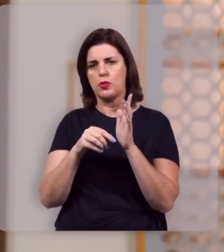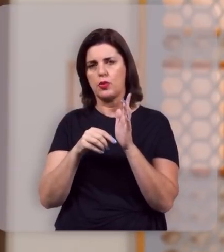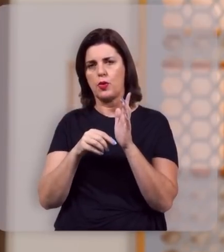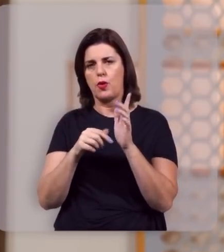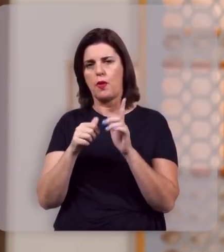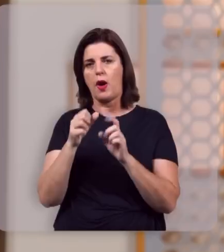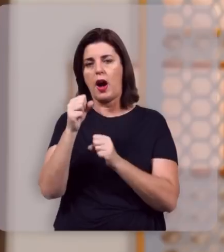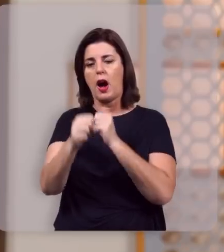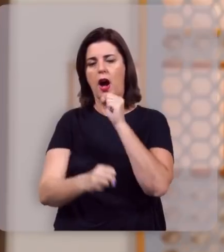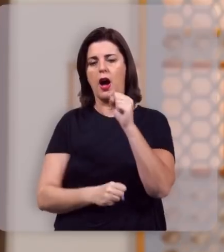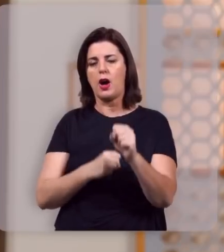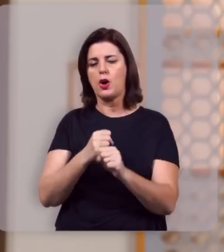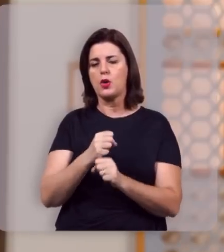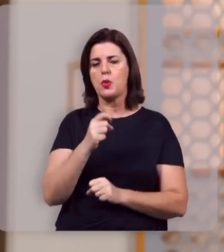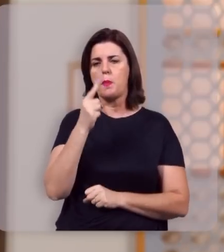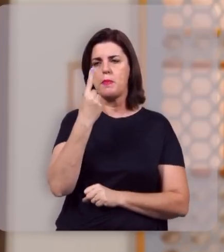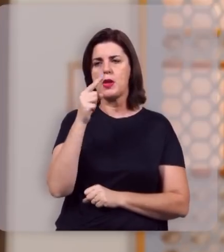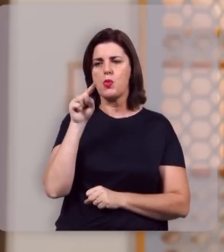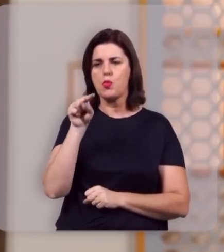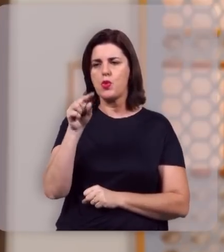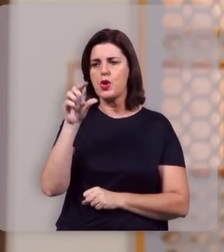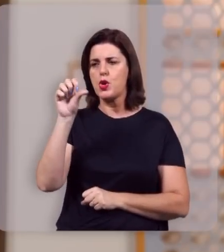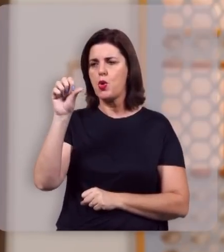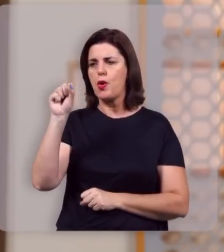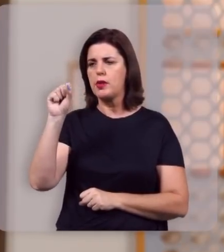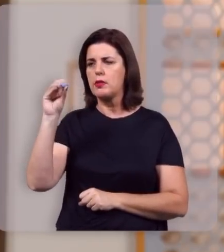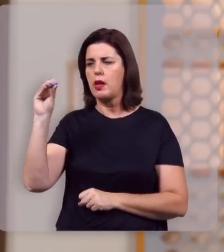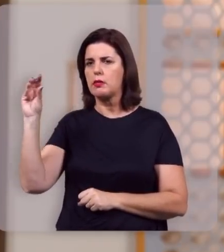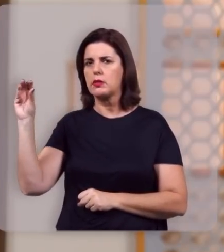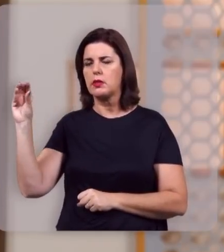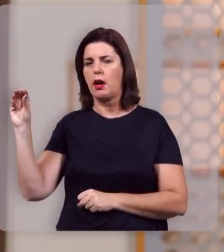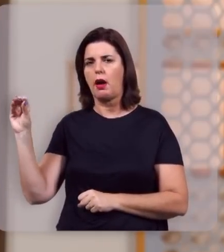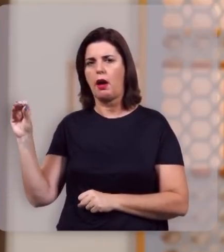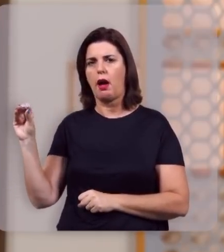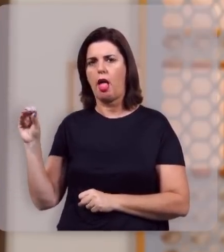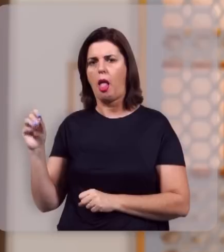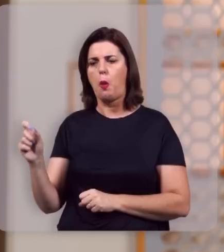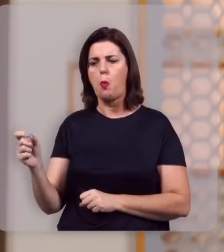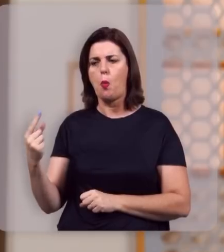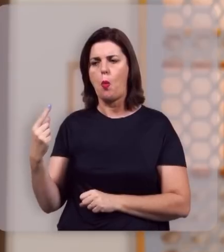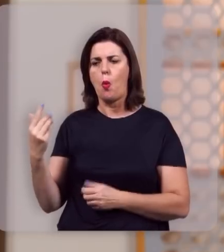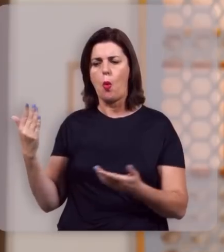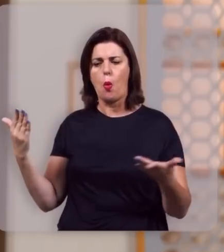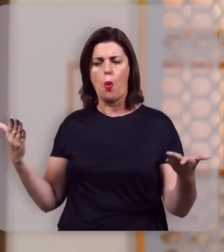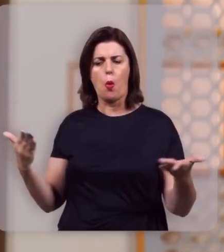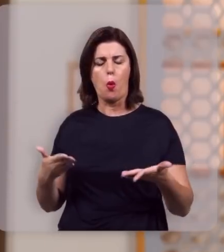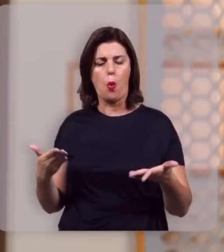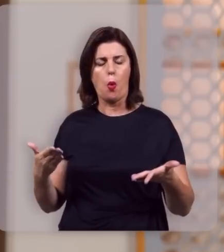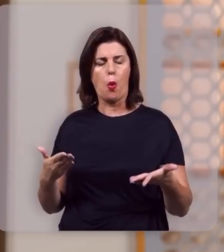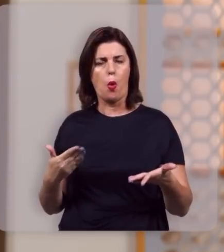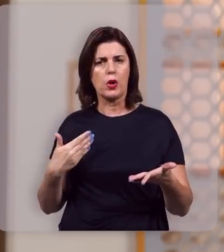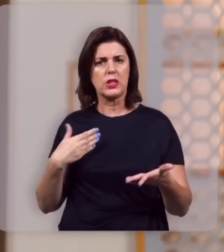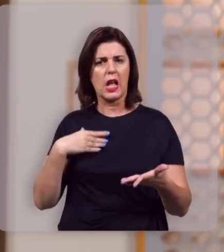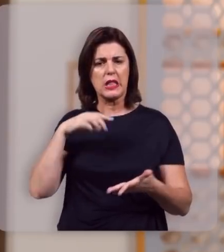pecados. Arredondando para 1.000, se eu tivesse apenas 3 pecados por dia, hoje eu estaria com